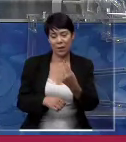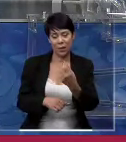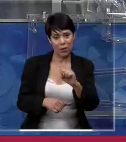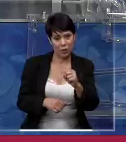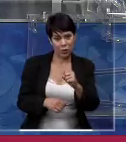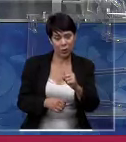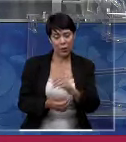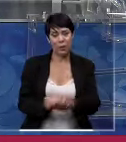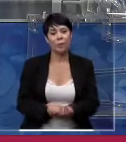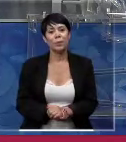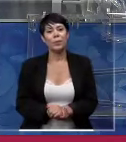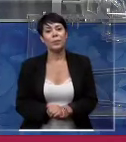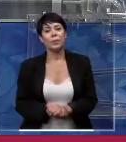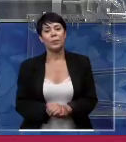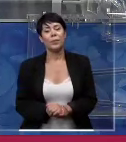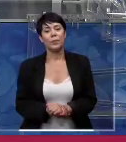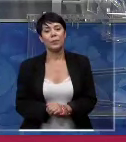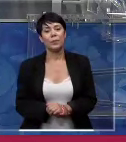Cinza 18.